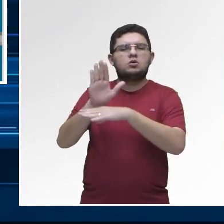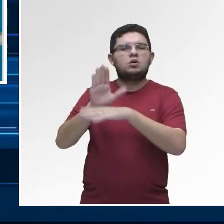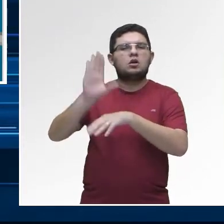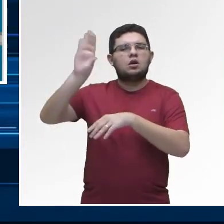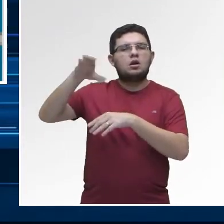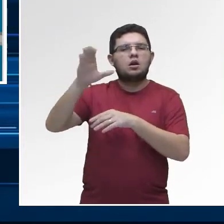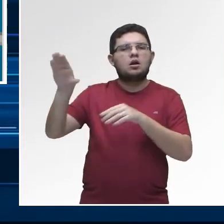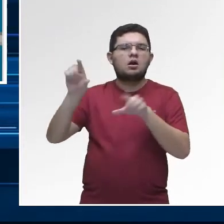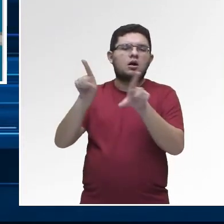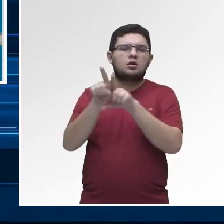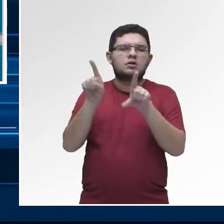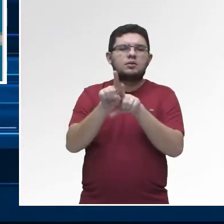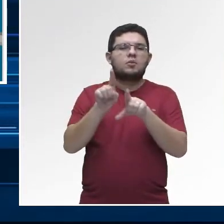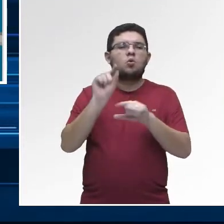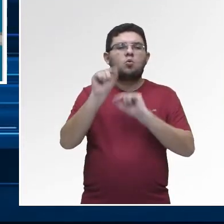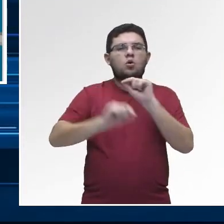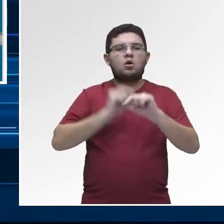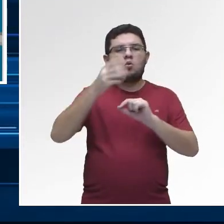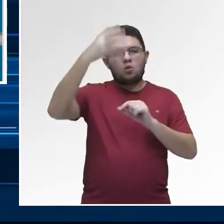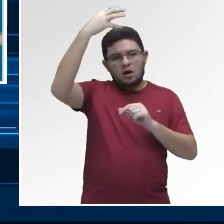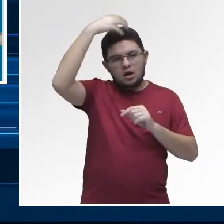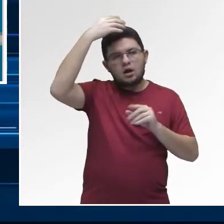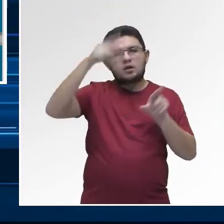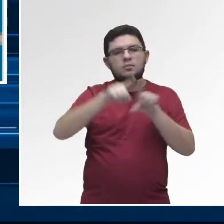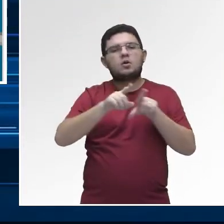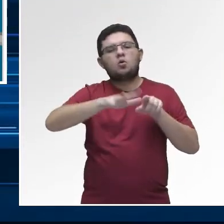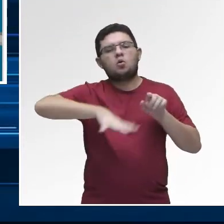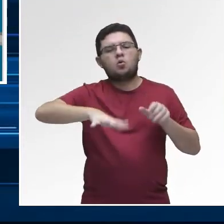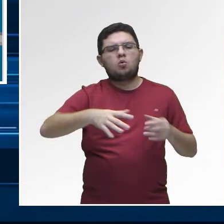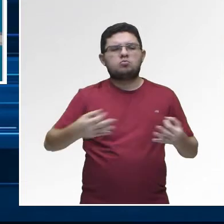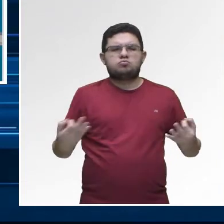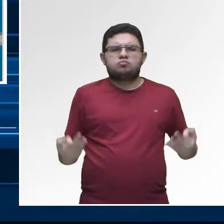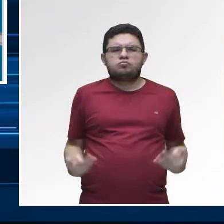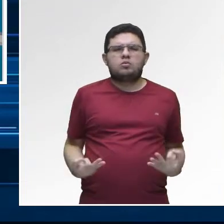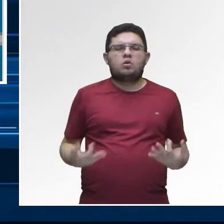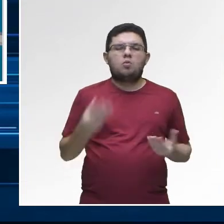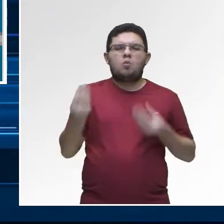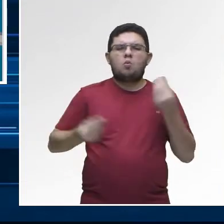rei, a nobreza, com todo aquele seu aparato, com toda